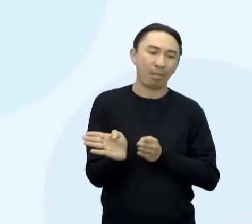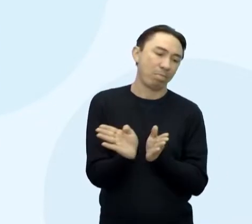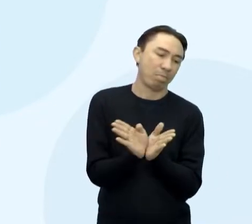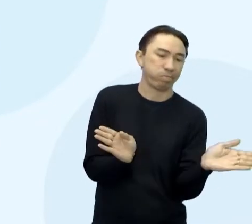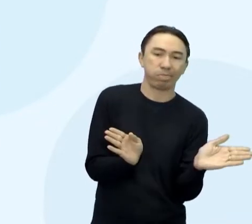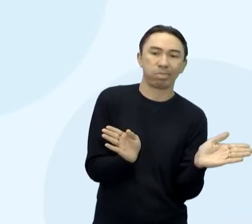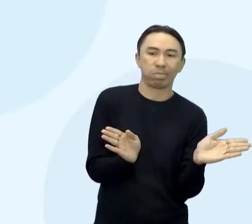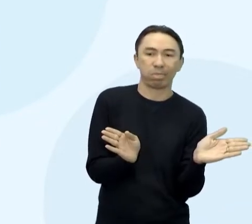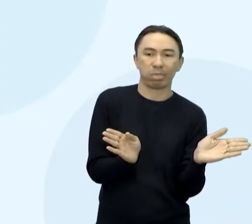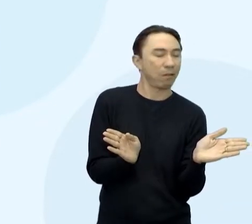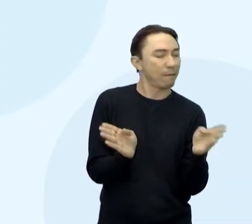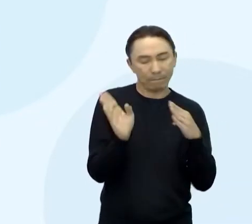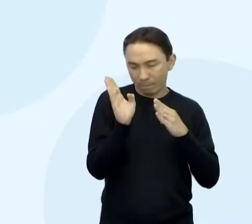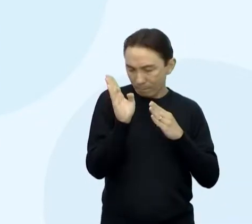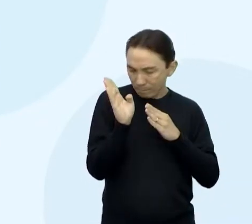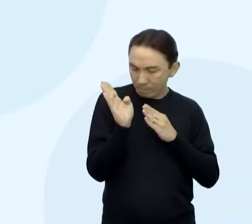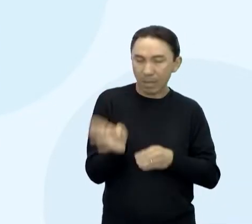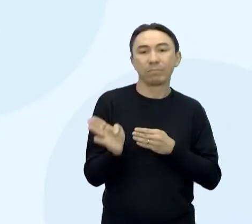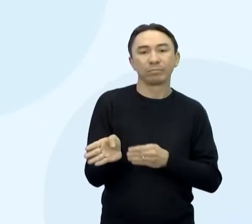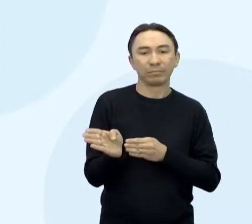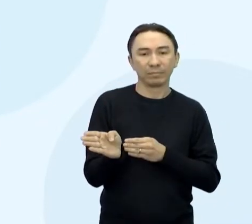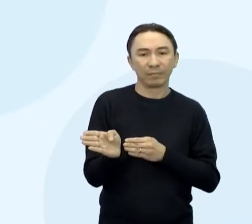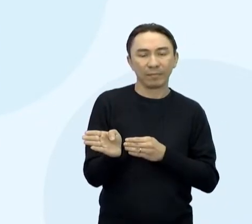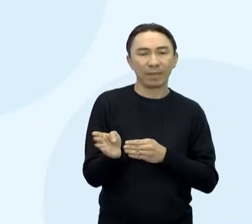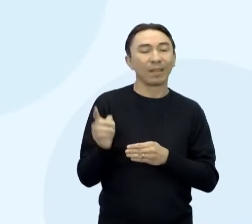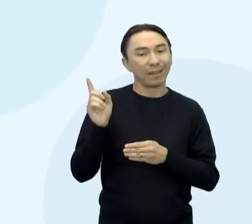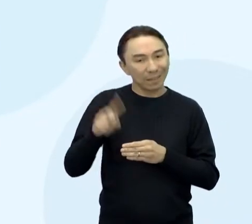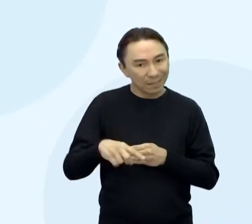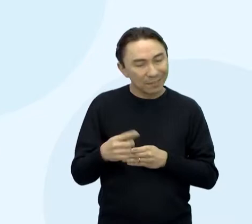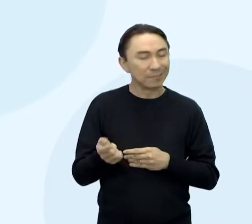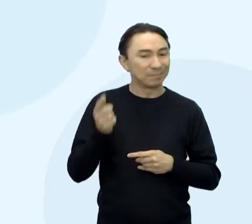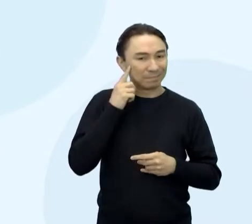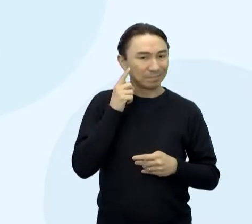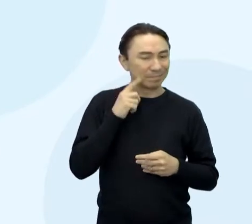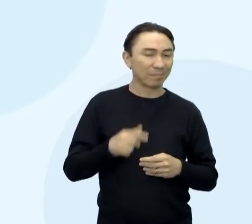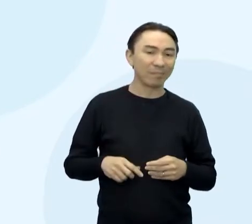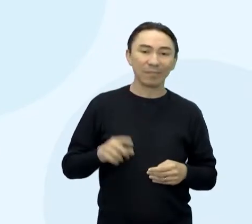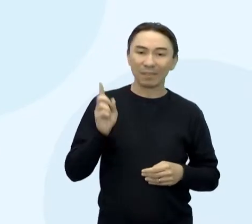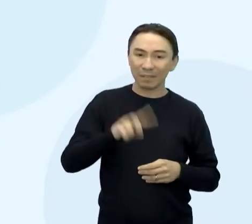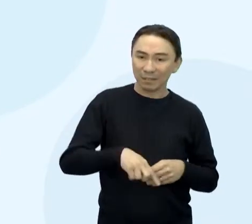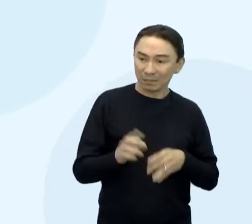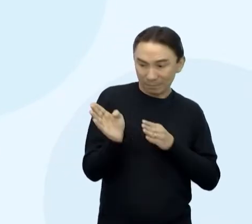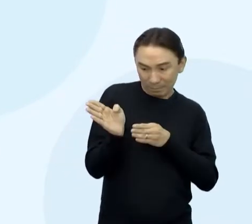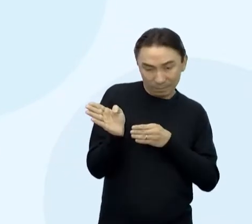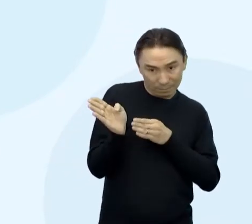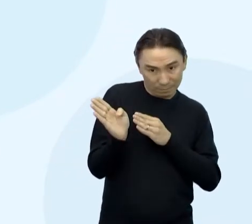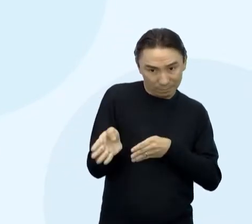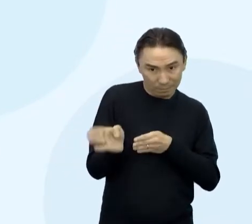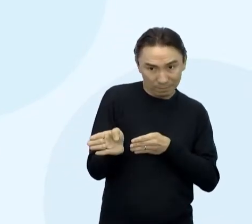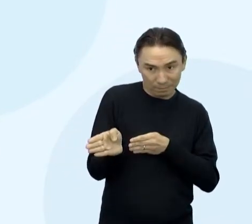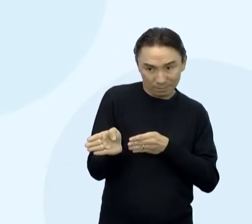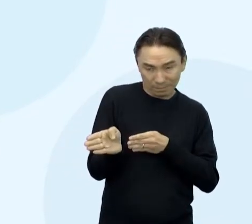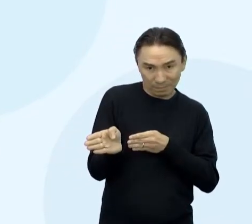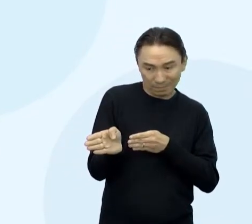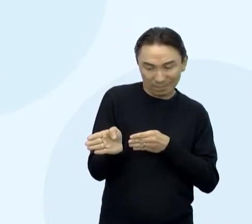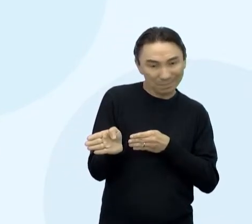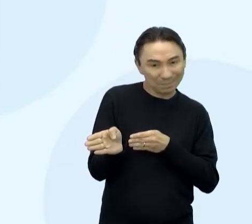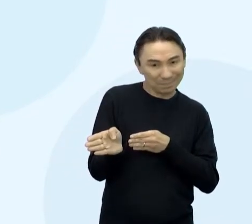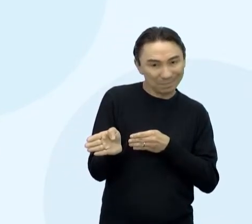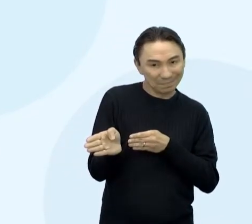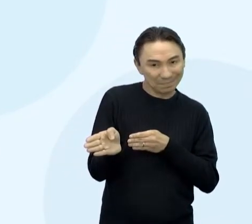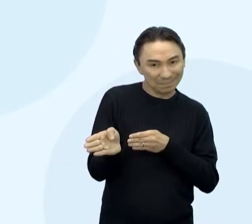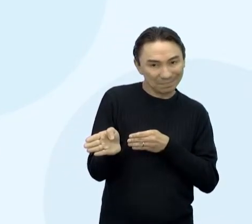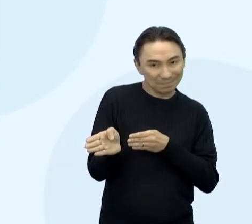há uma ajuda de deslocar o corpo, mas a posição dessas figuras